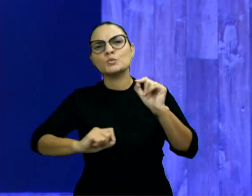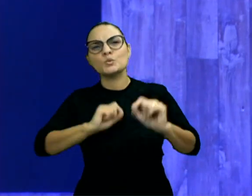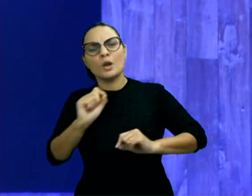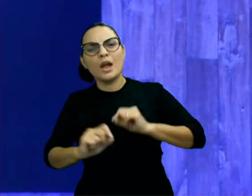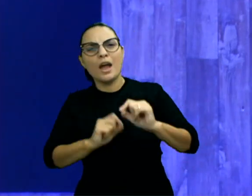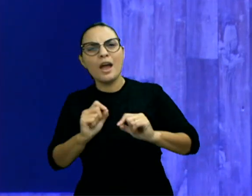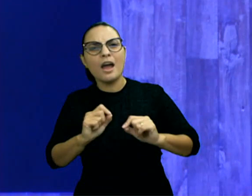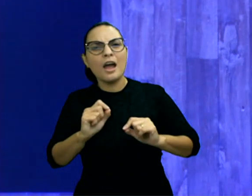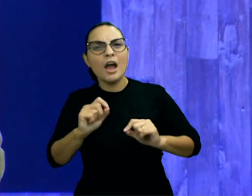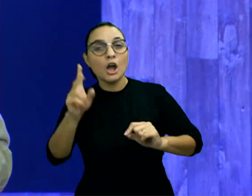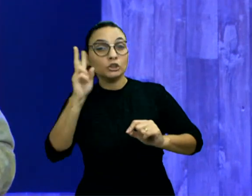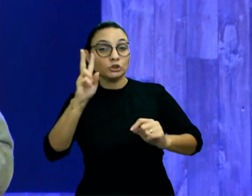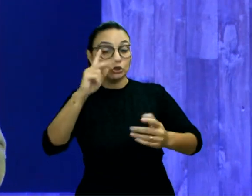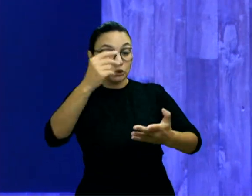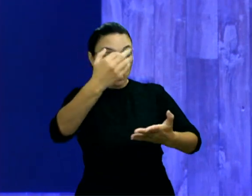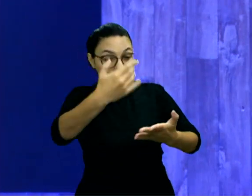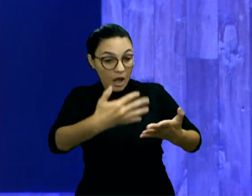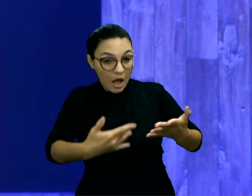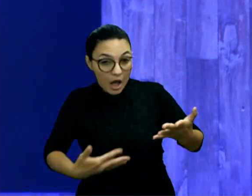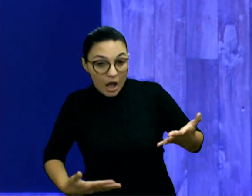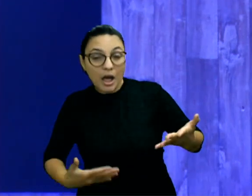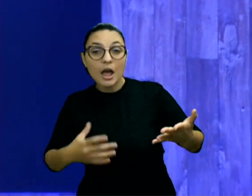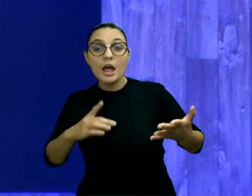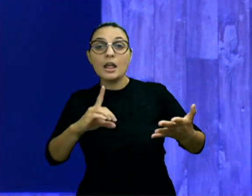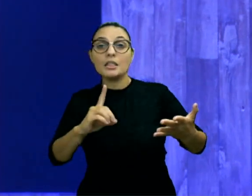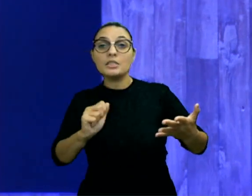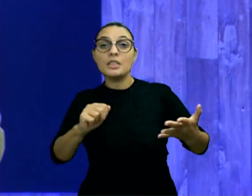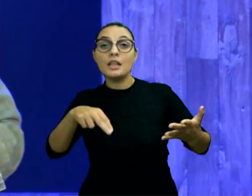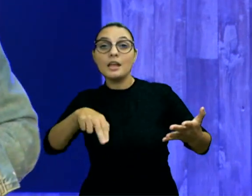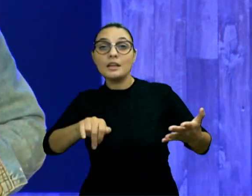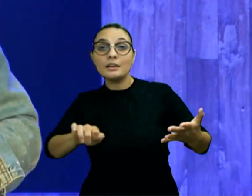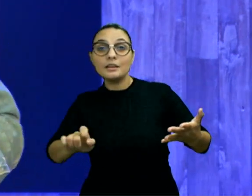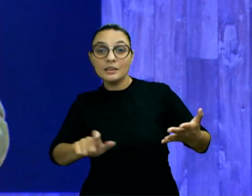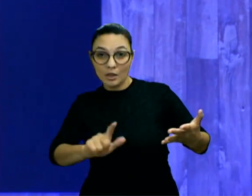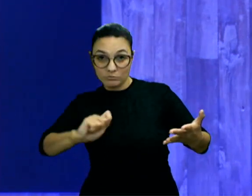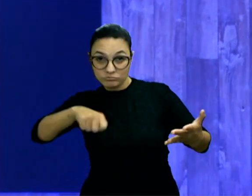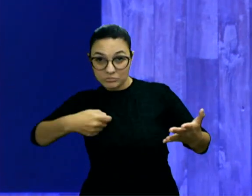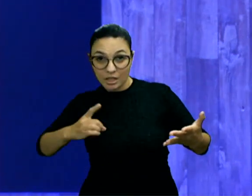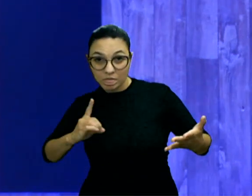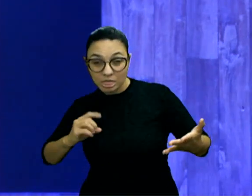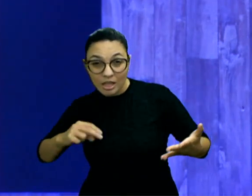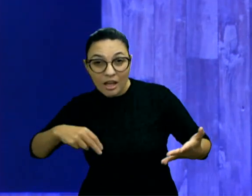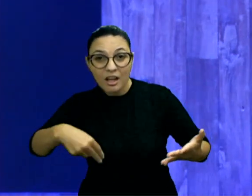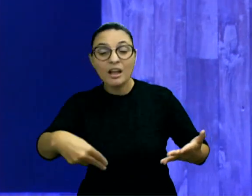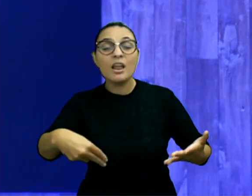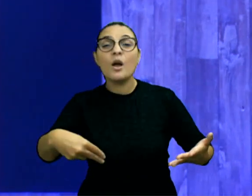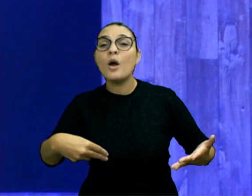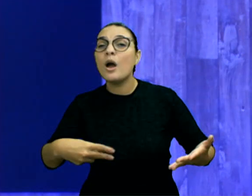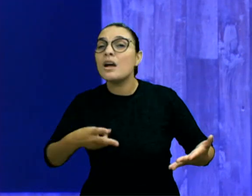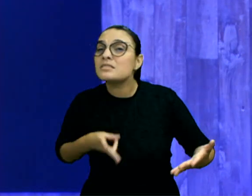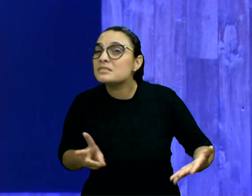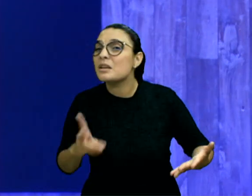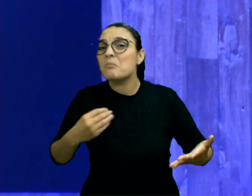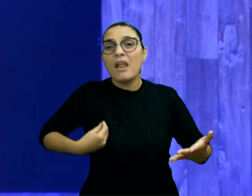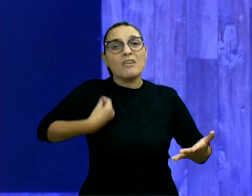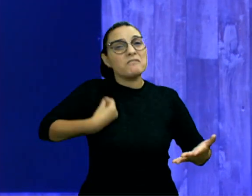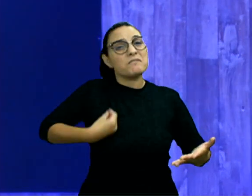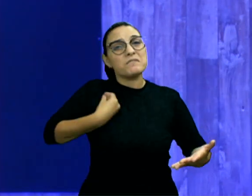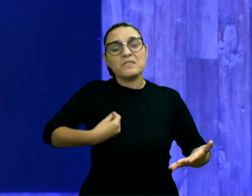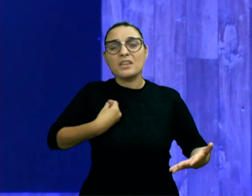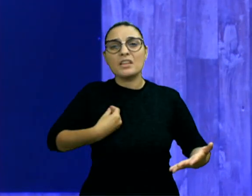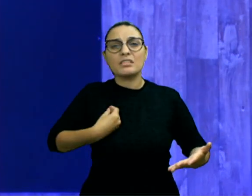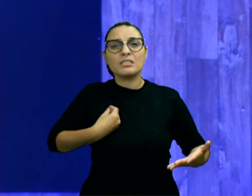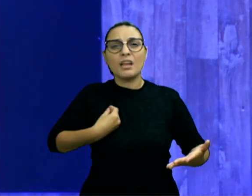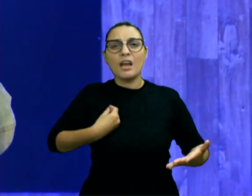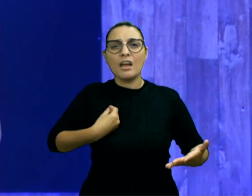lemos. Daniel, ele tinha o seu caminhar, o seu dia a dia, em